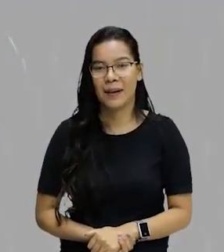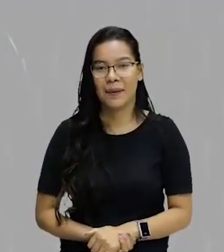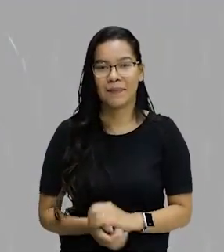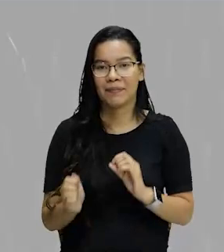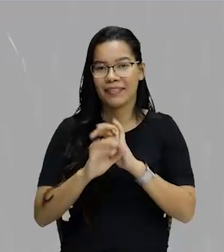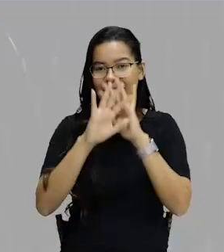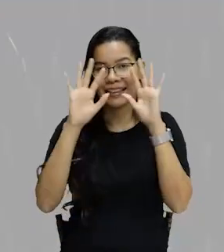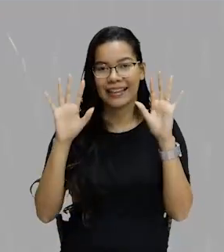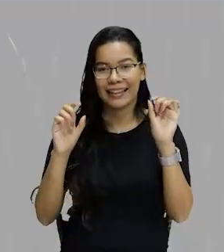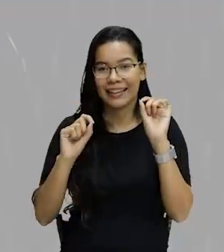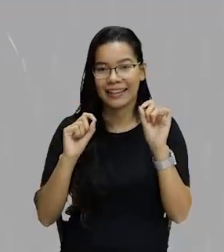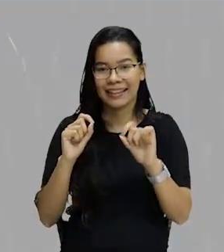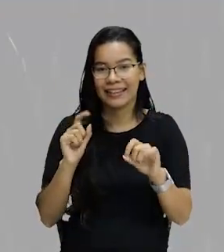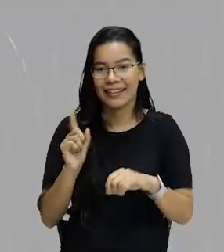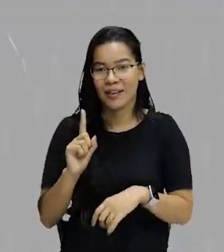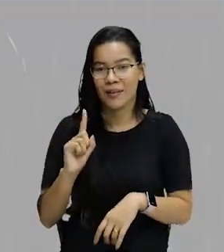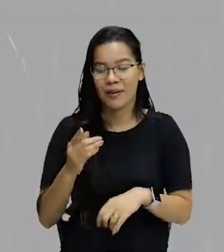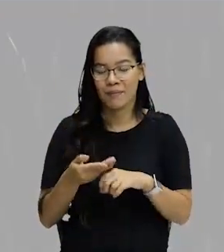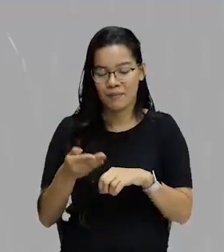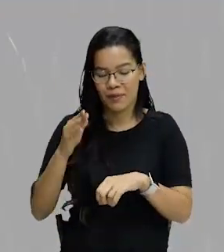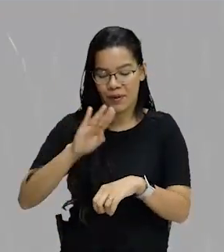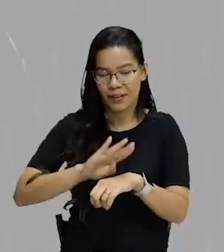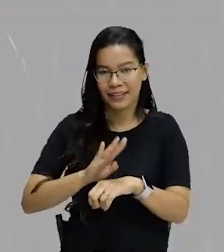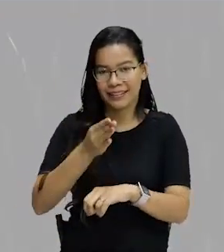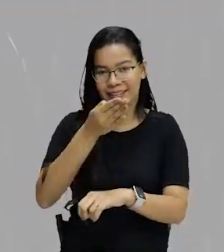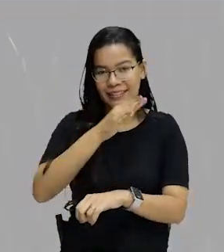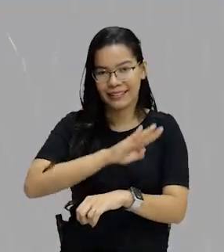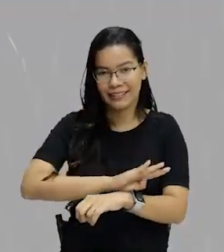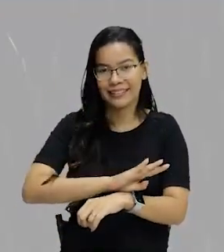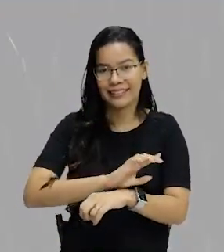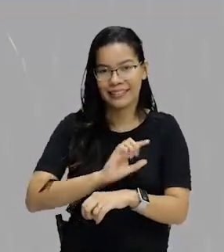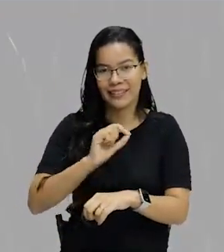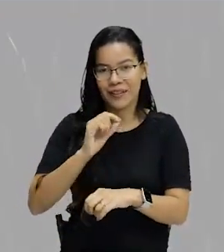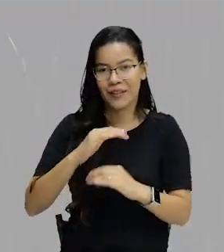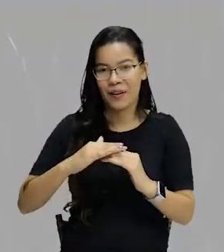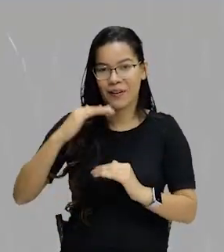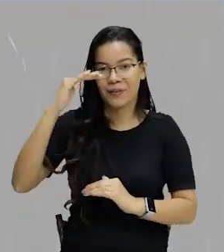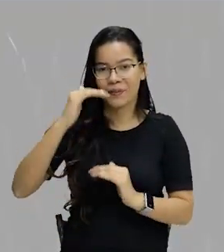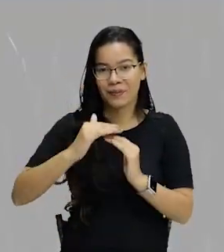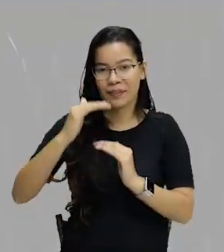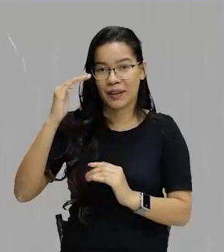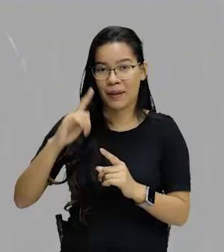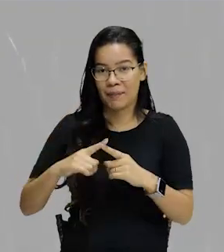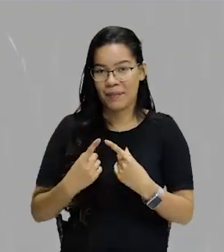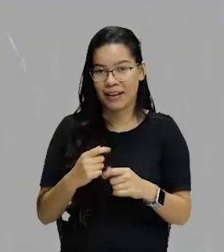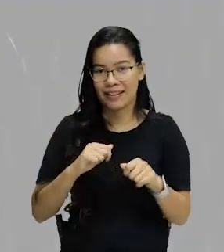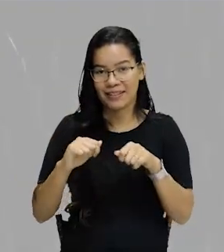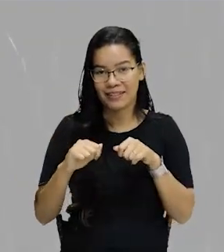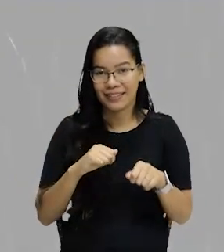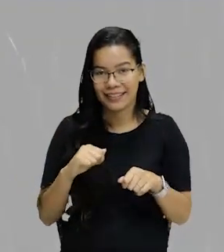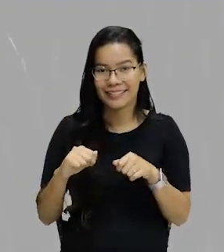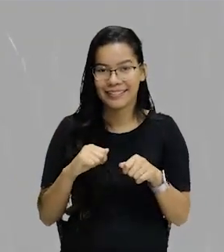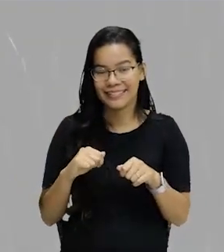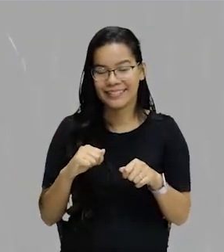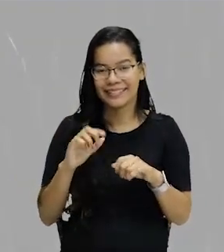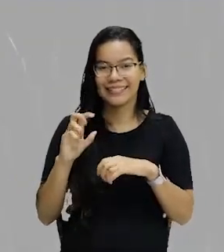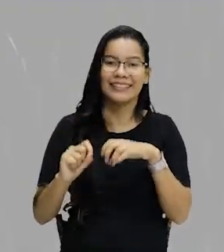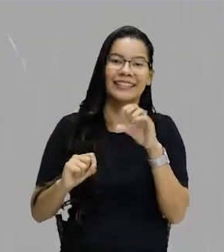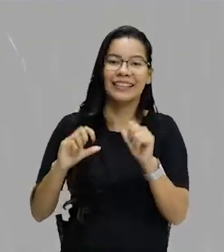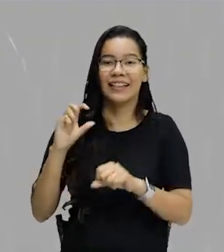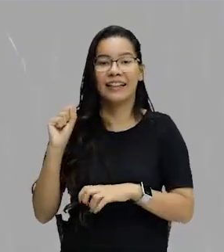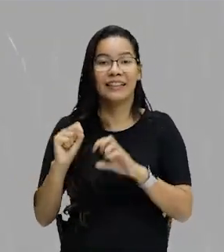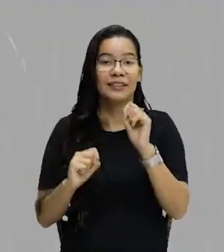que não estou falando aqui de montanhas com altas elevações, essas coisas, mas o ato de escalar já surge